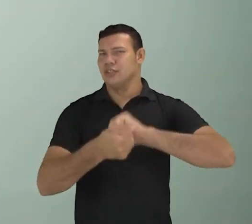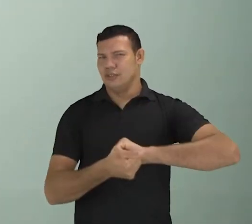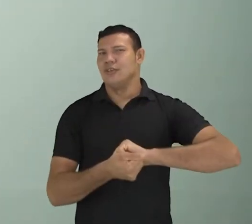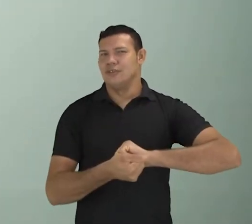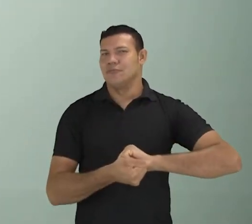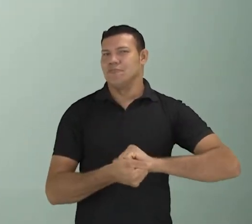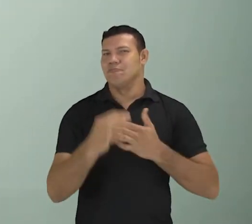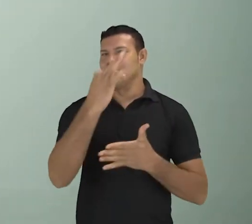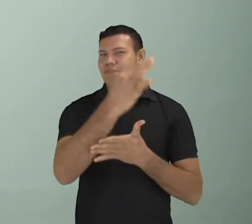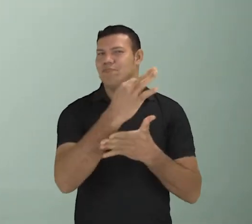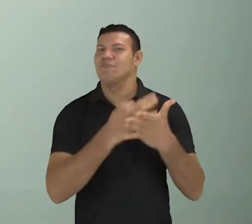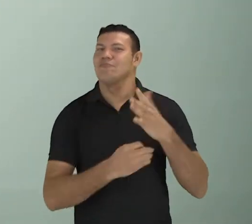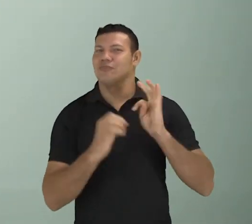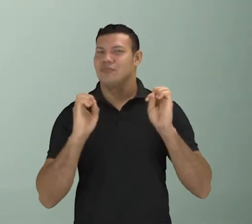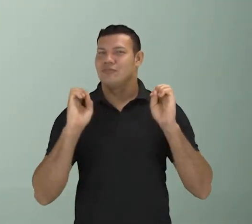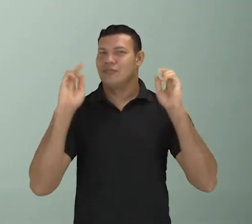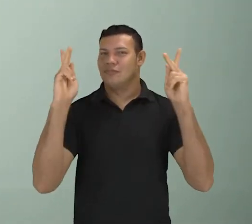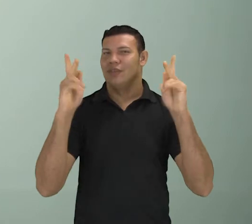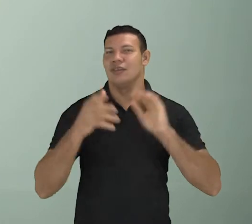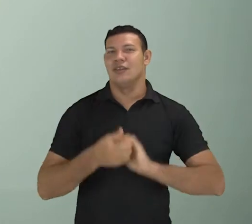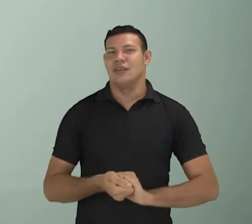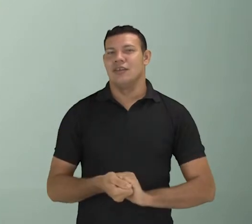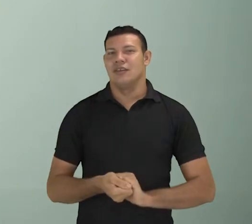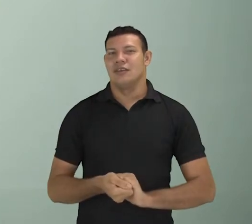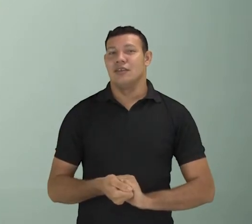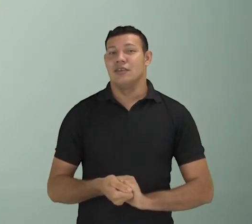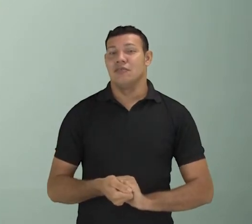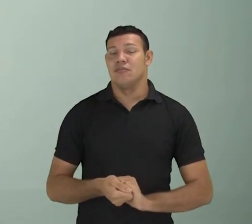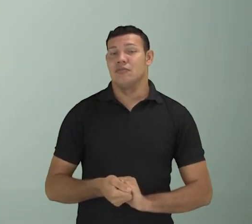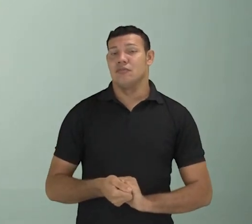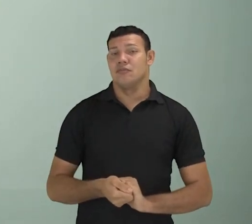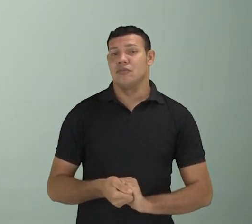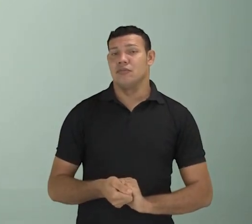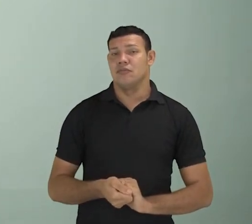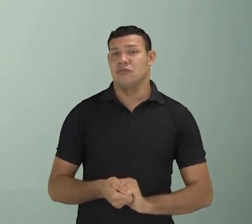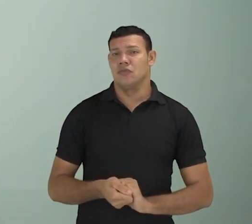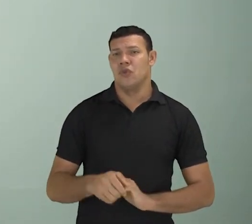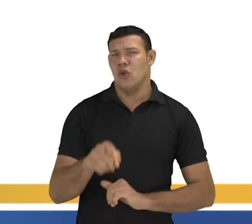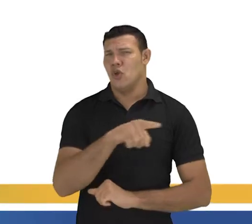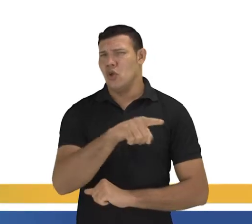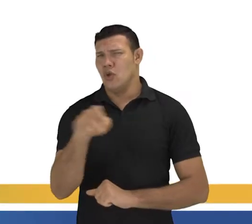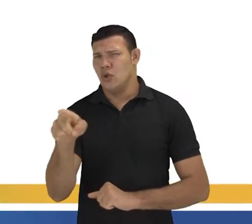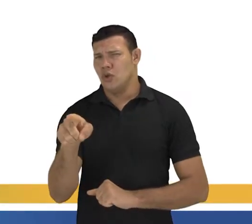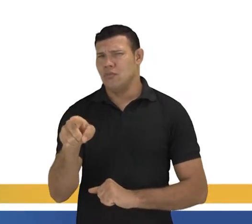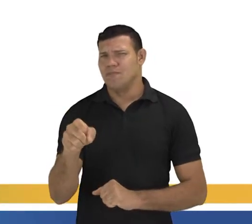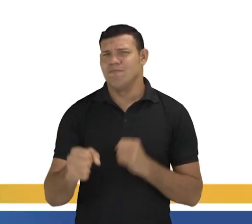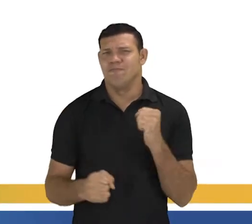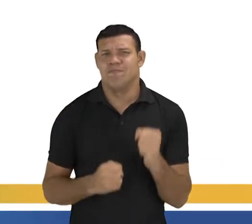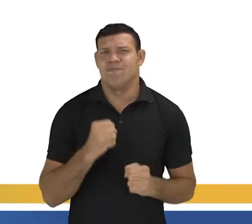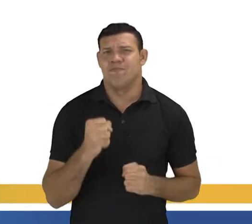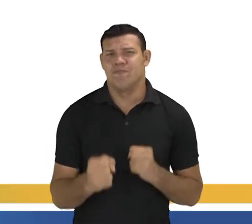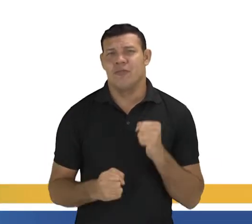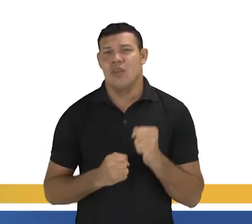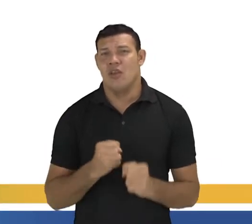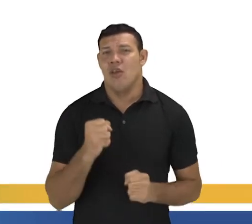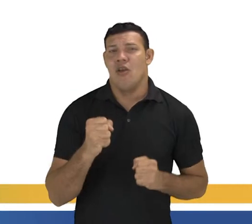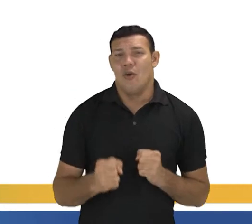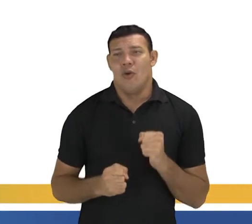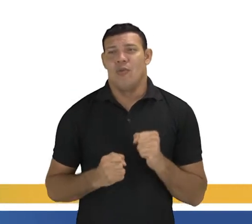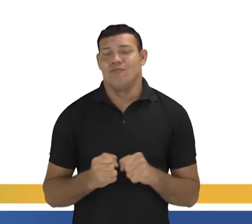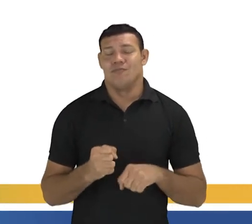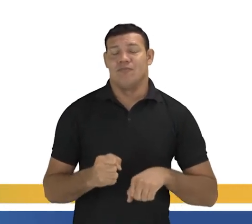o texto, ok? Seria mais ou menos, quando você esteve correndo na esteira por 30 minutos e olha